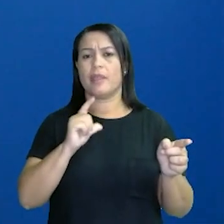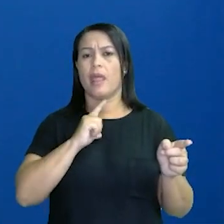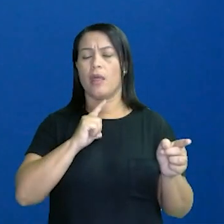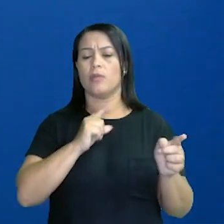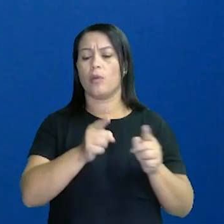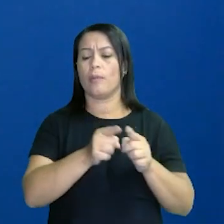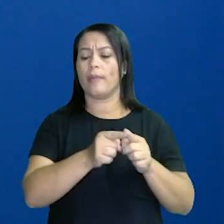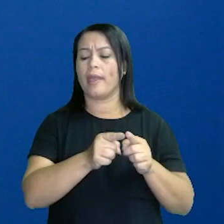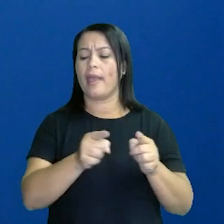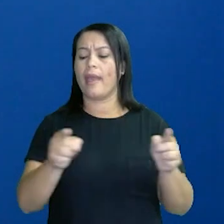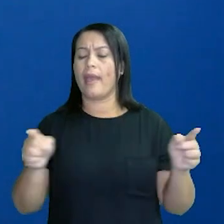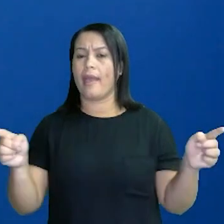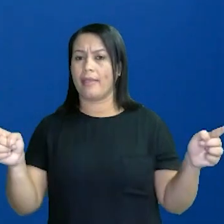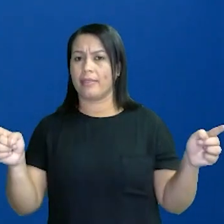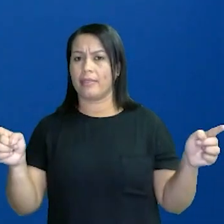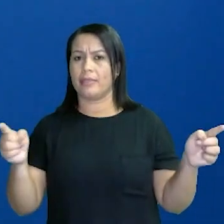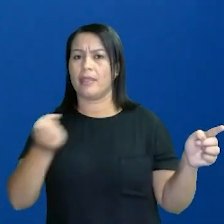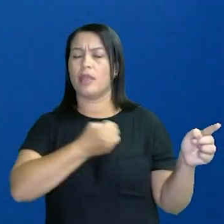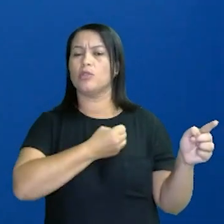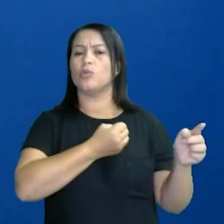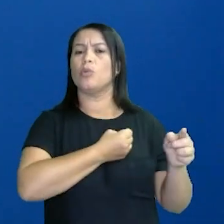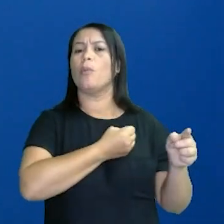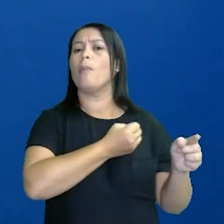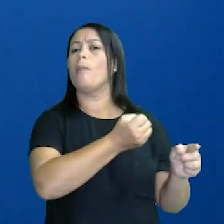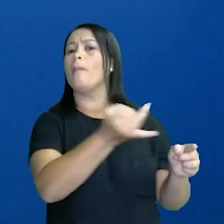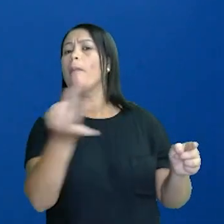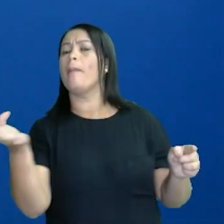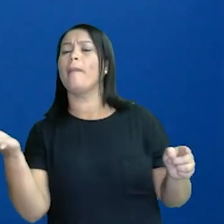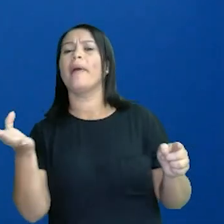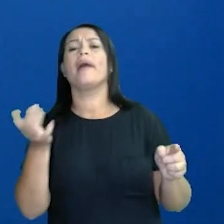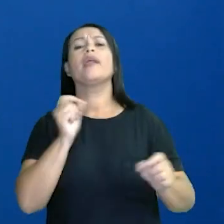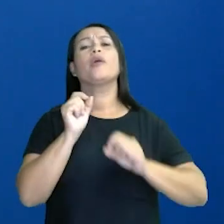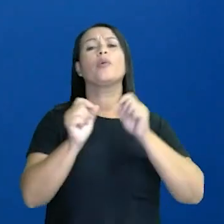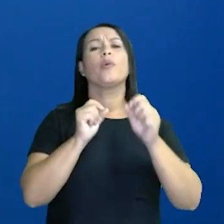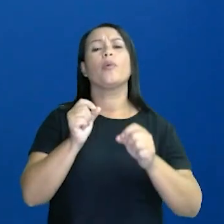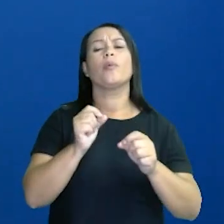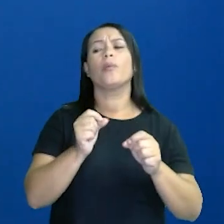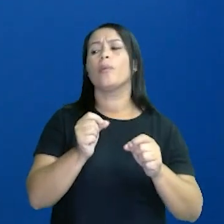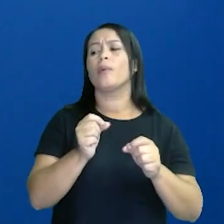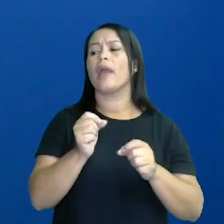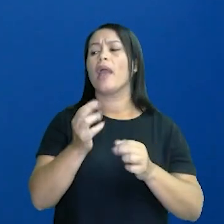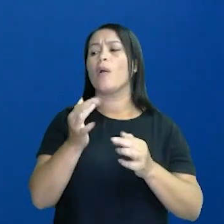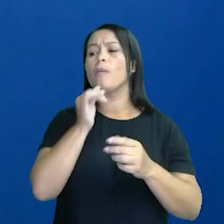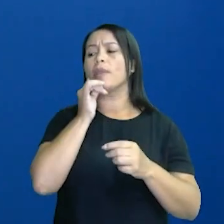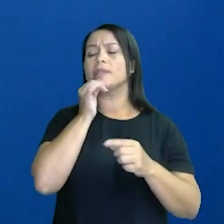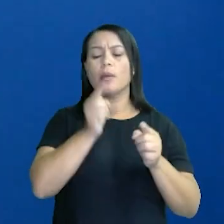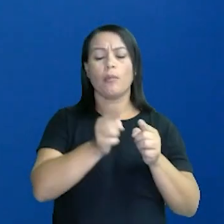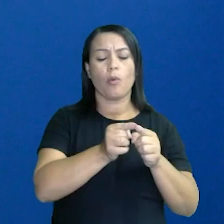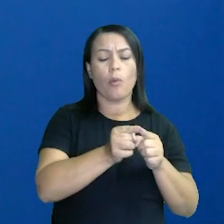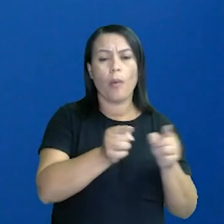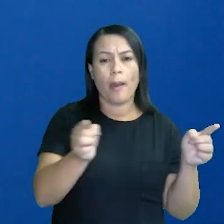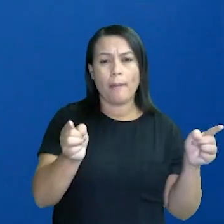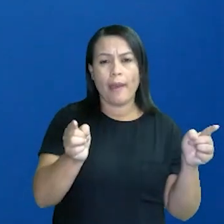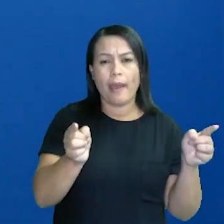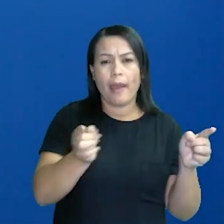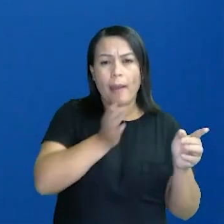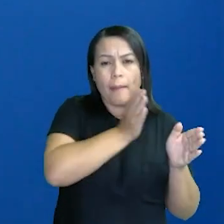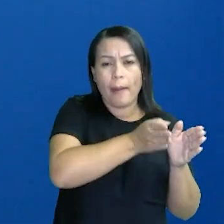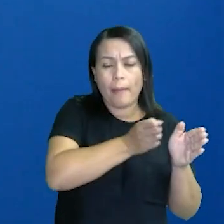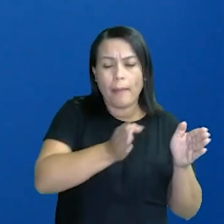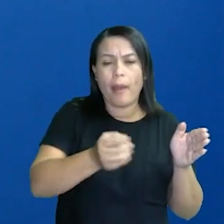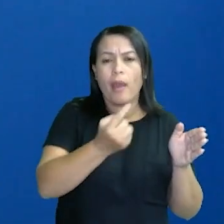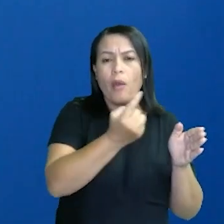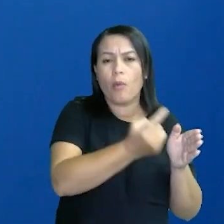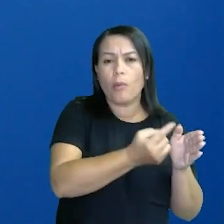a minha reta numérica, ó, vamos supor que aqui é uma barra, tá certo? E essa minha barra, ela foi recortada em quantas partes? Vamos contar aqui?